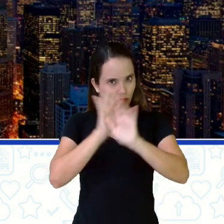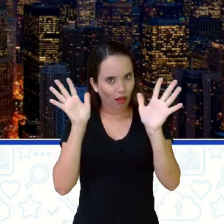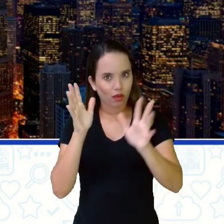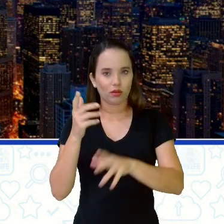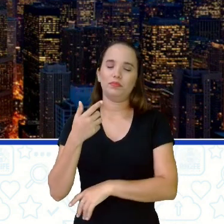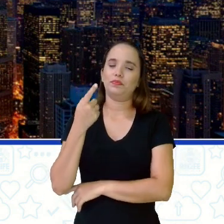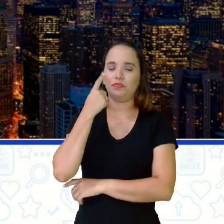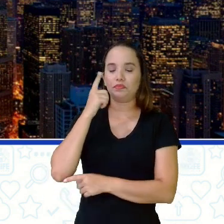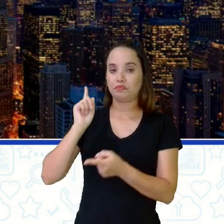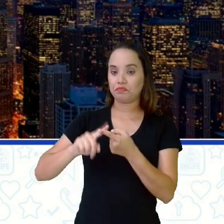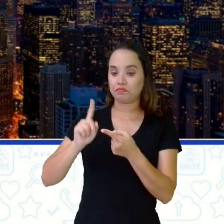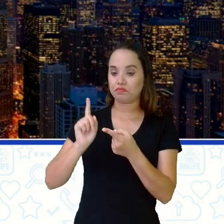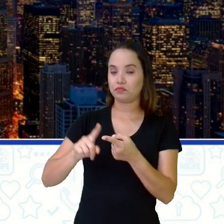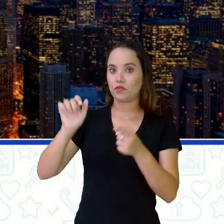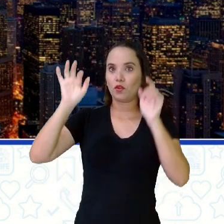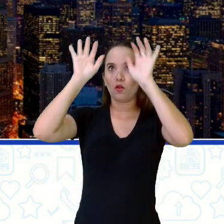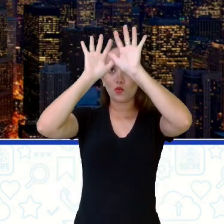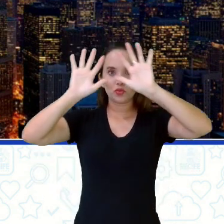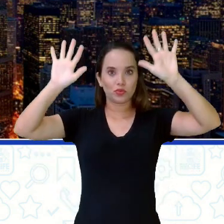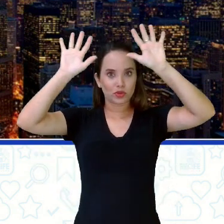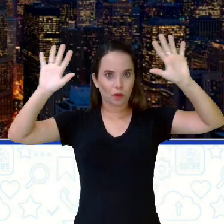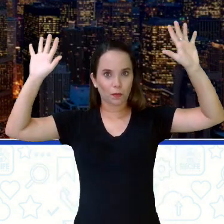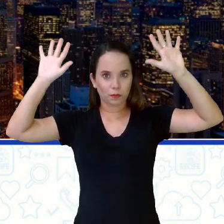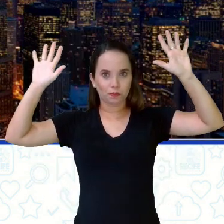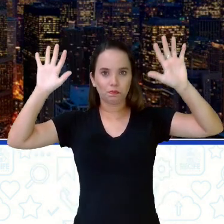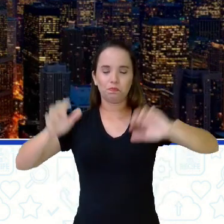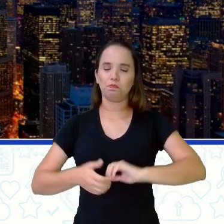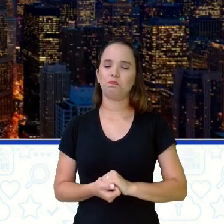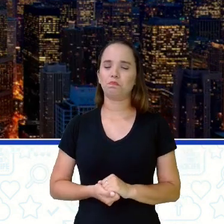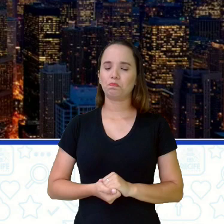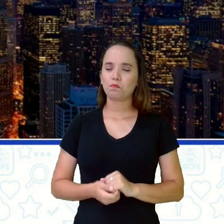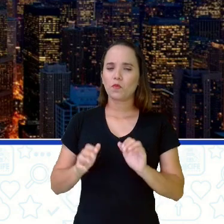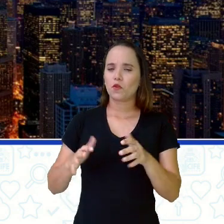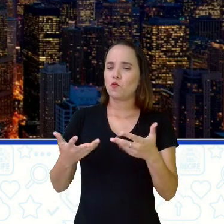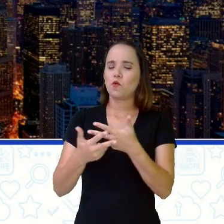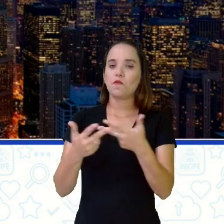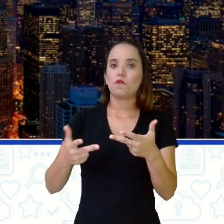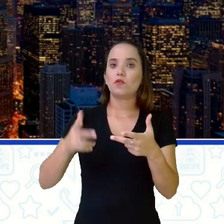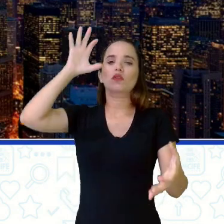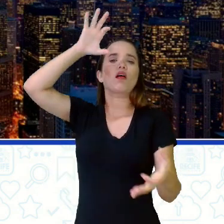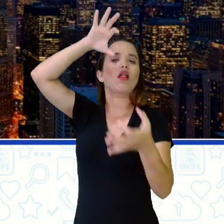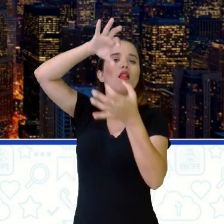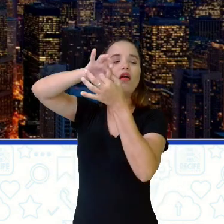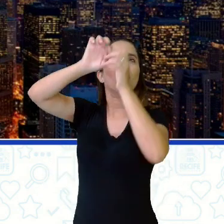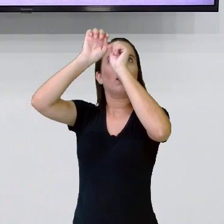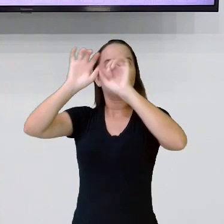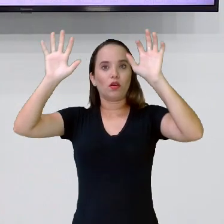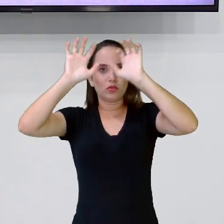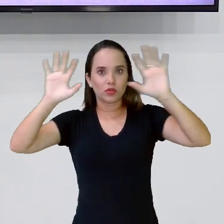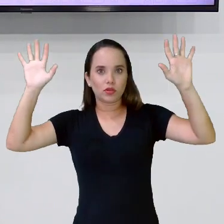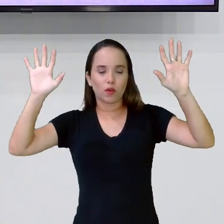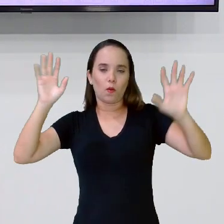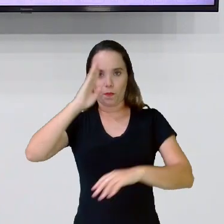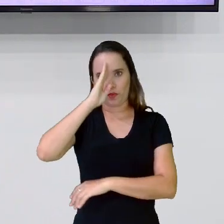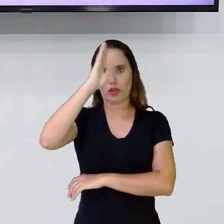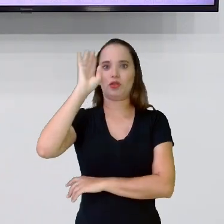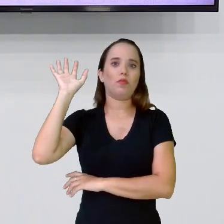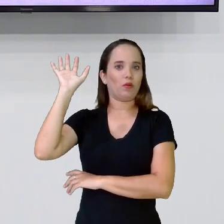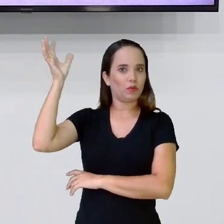gente observa o céu, né? O céu, qual é o elemento natural que está relacionado ao céu? Bom, um dos principais é o clima,